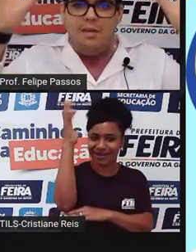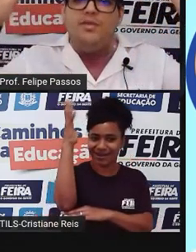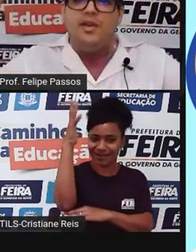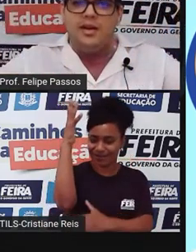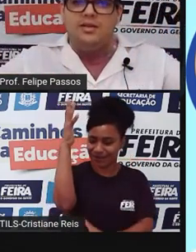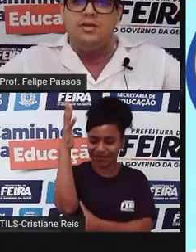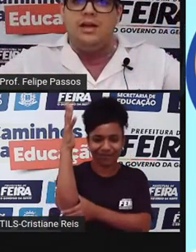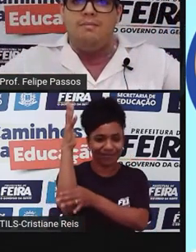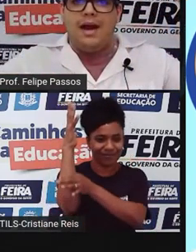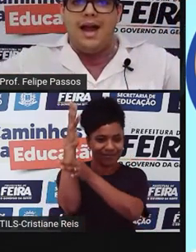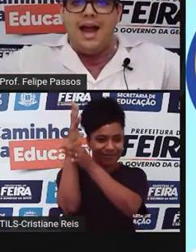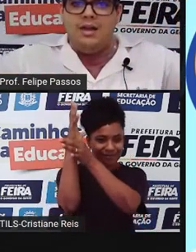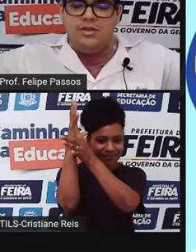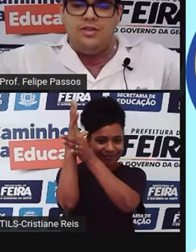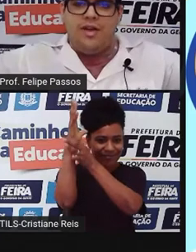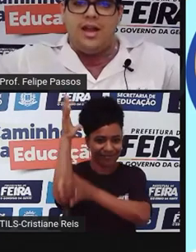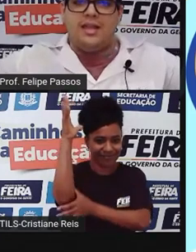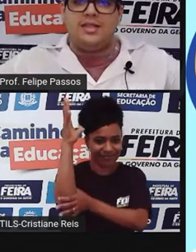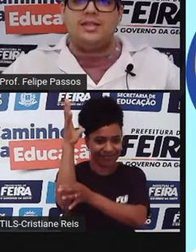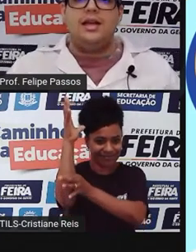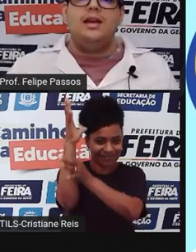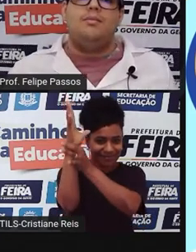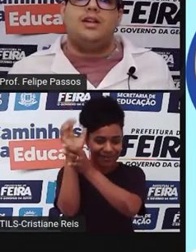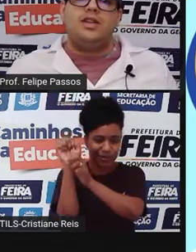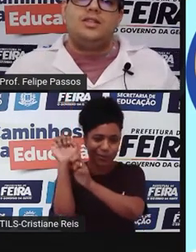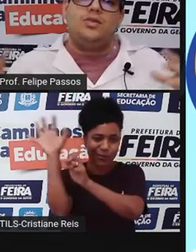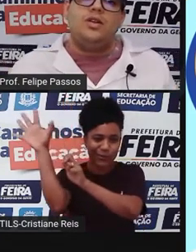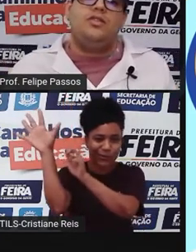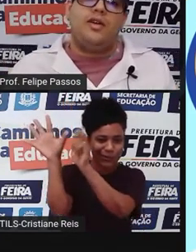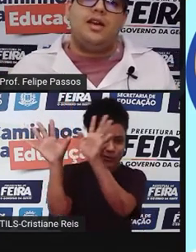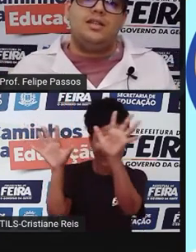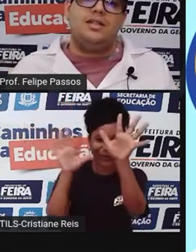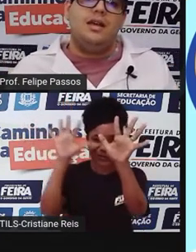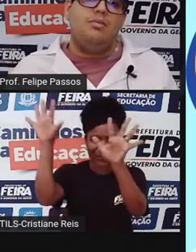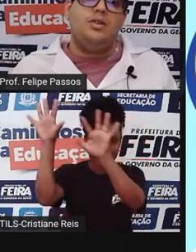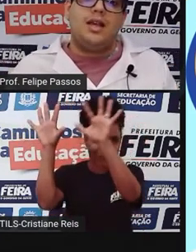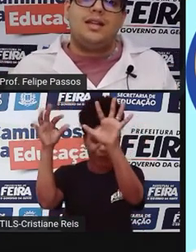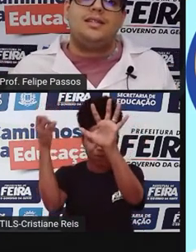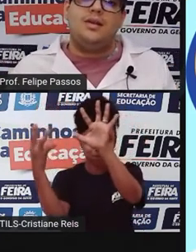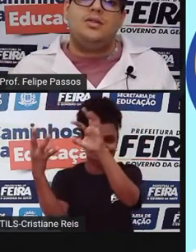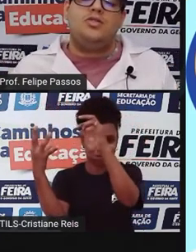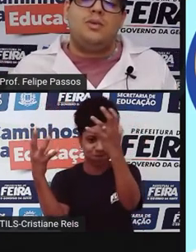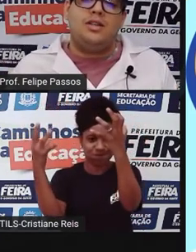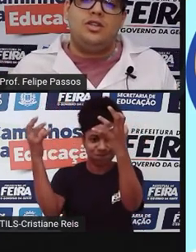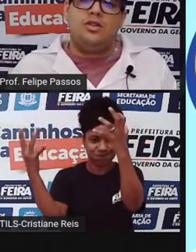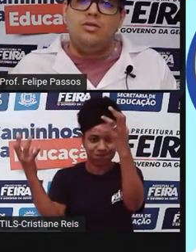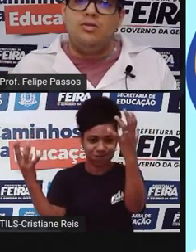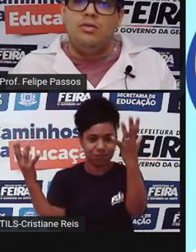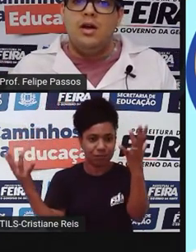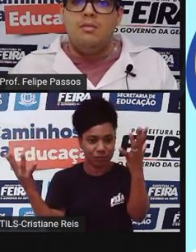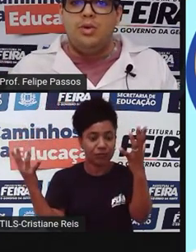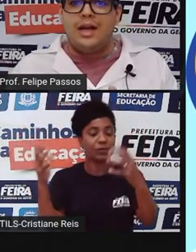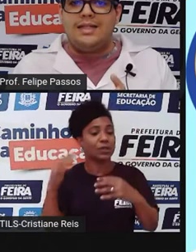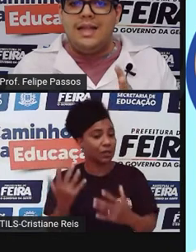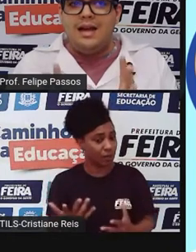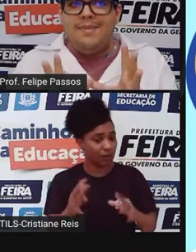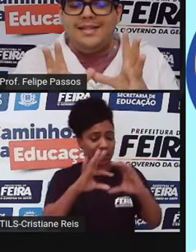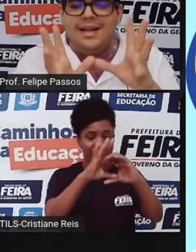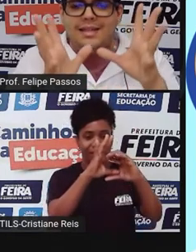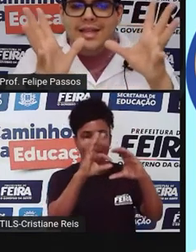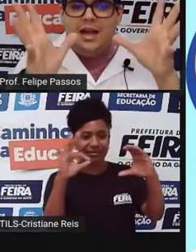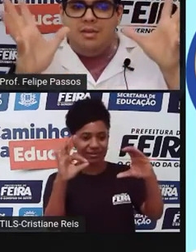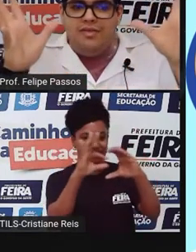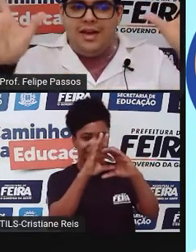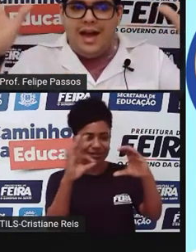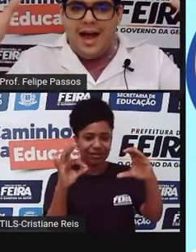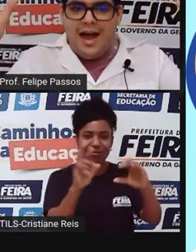vai se ramificando, né, para galhos diferentes, para direções diferentes. Por isso que essas células são chamadas de tronco, porque elas têm a capacidade